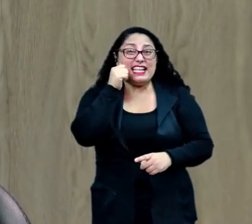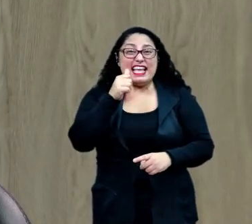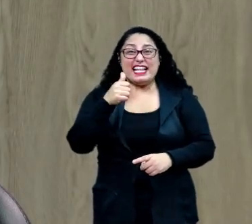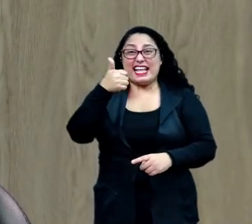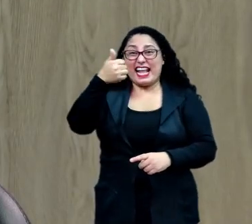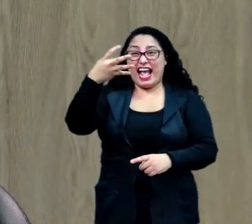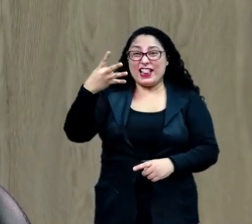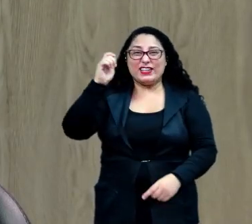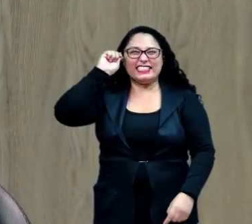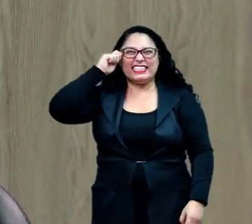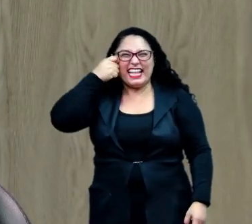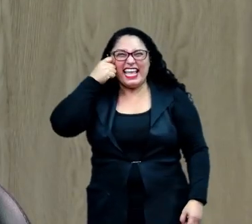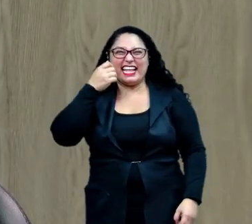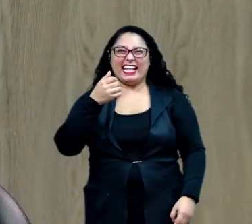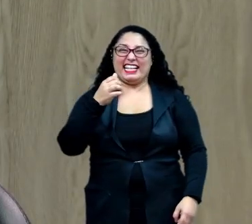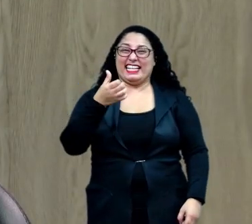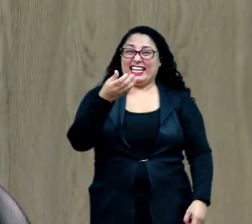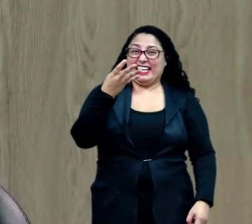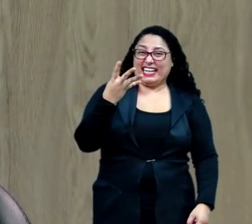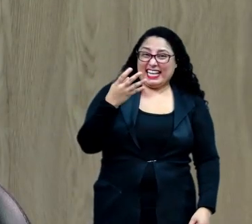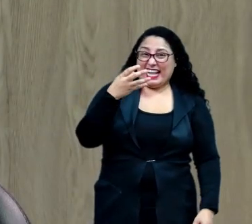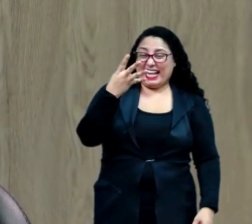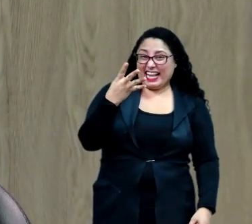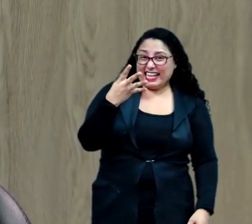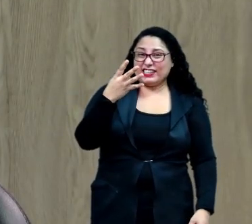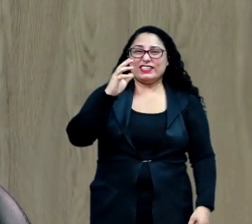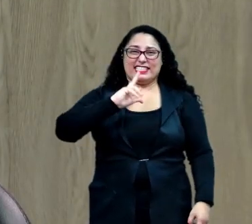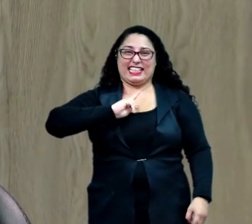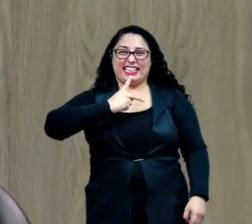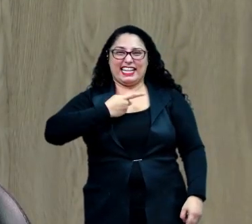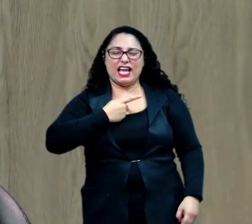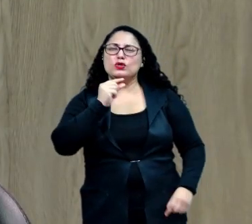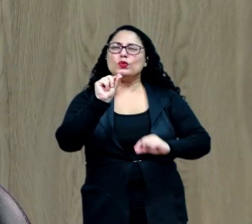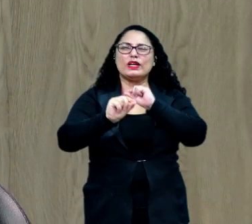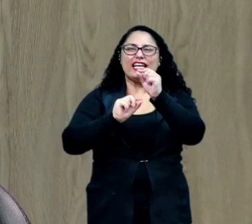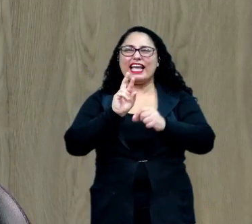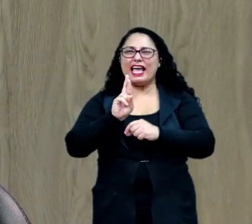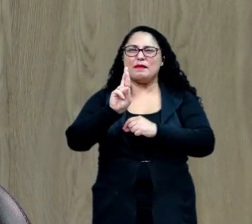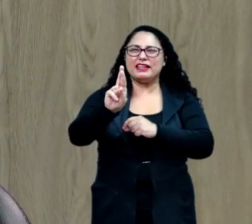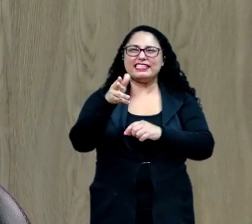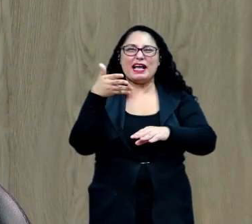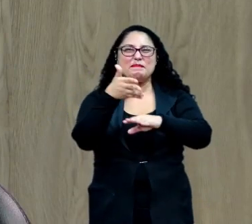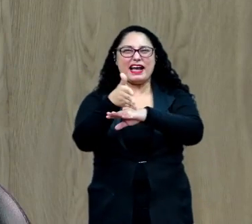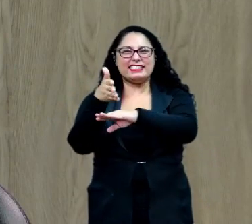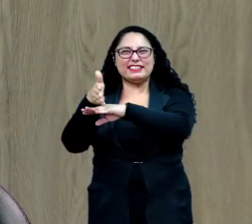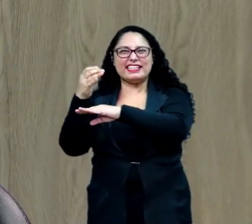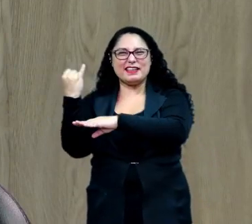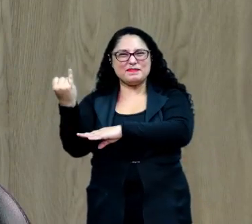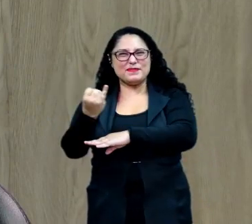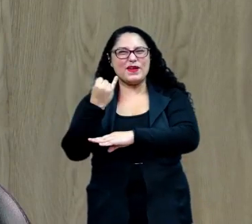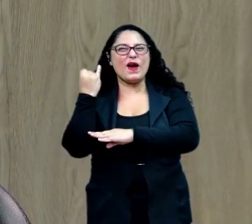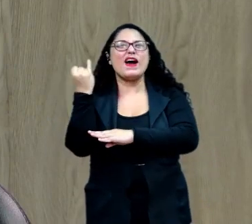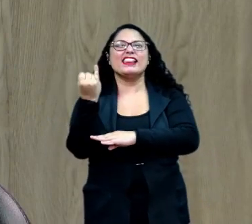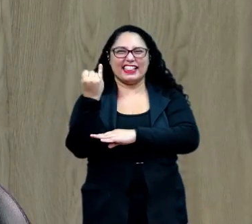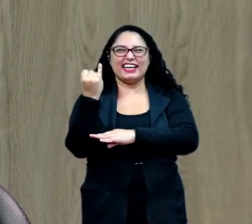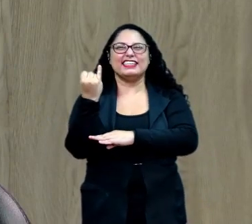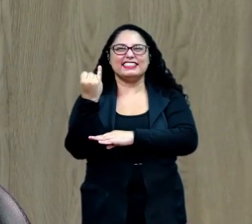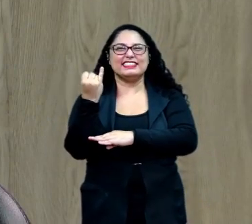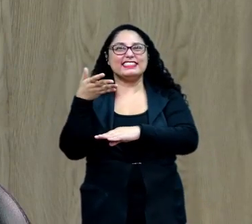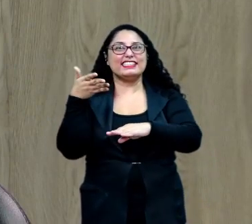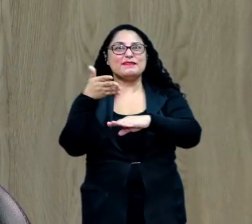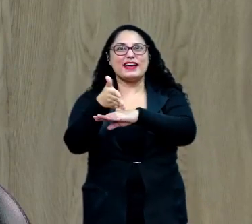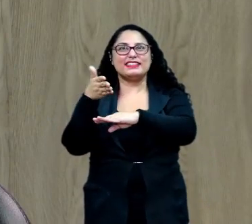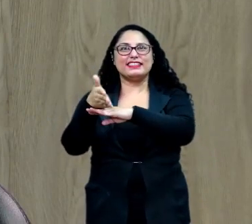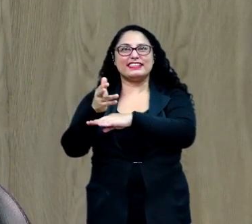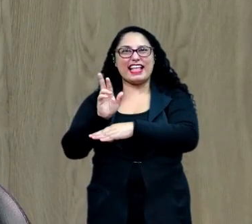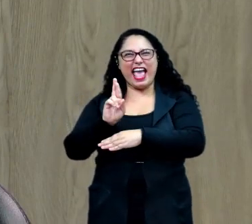trans. Então, eu queria que você falasse um pouquinho sobre isso, do que representa essa participação, né, da importância dessa participação,